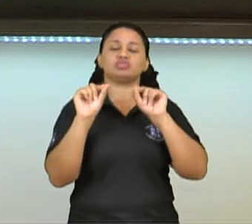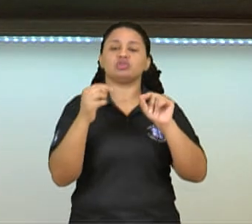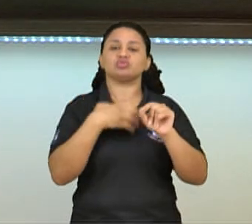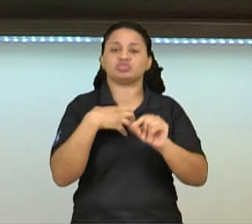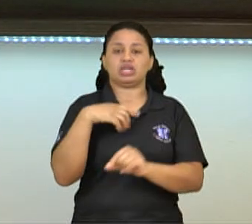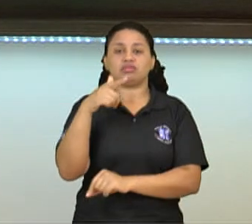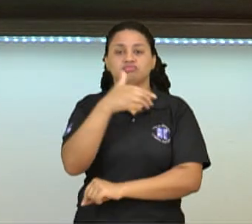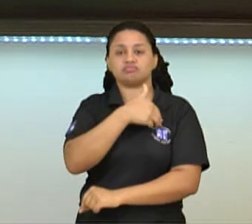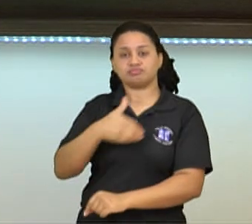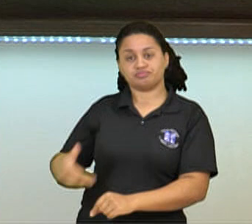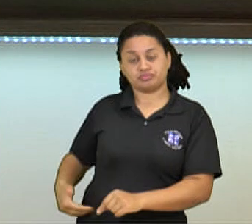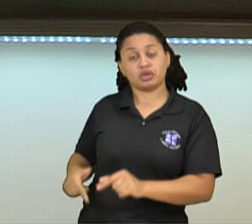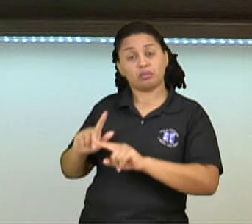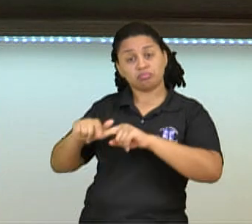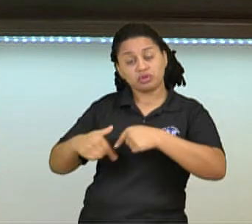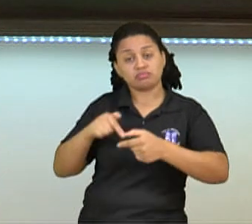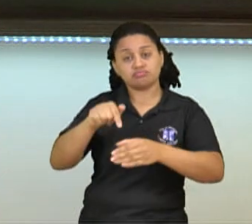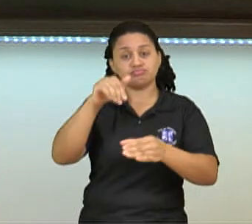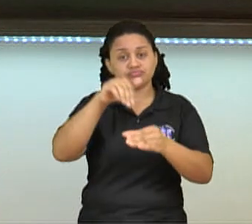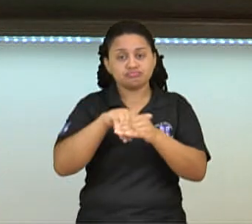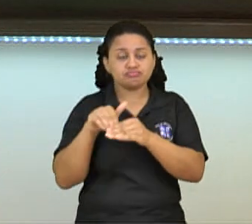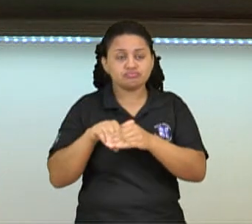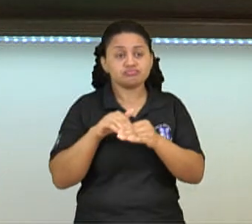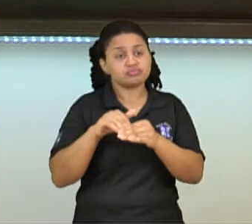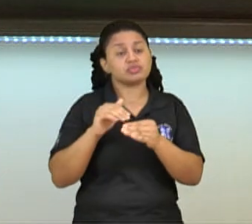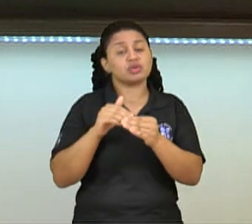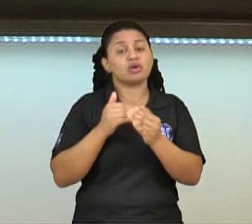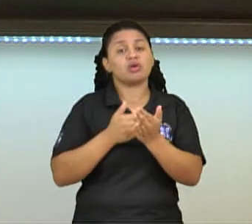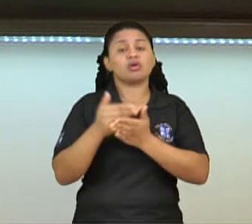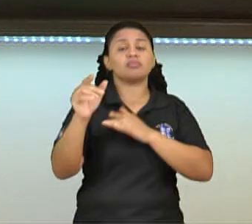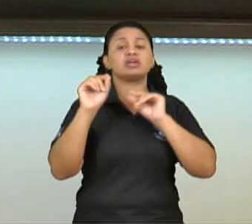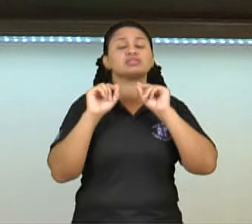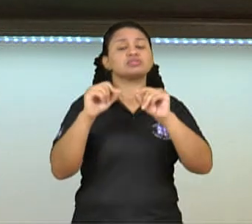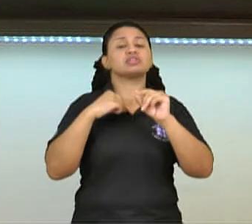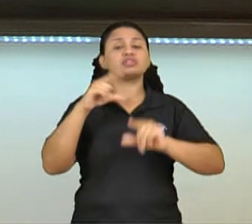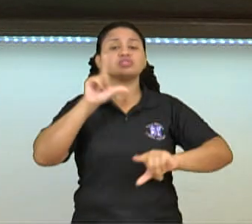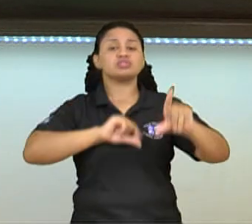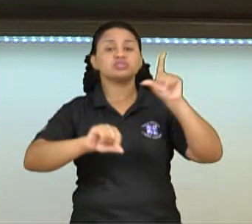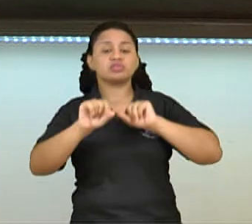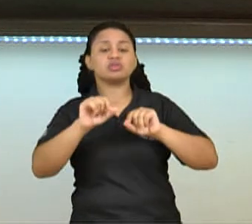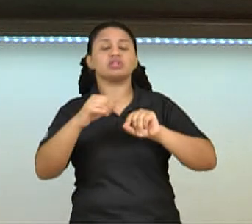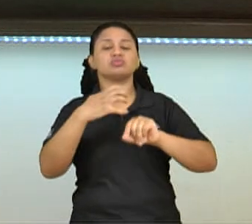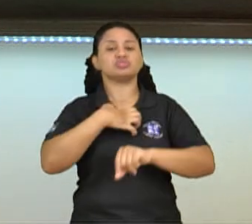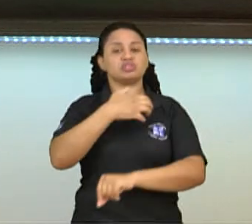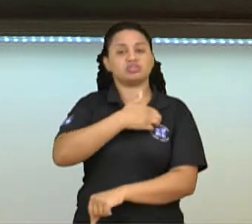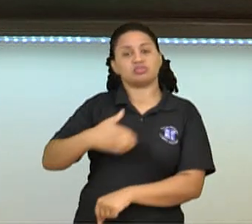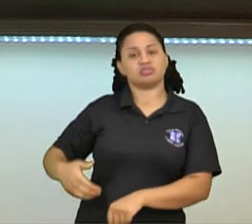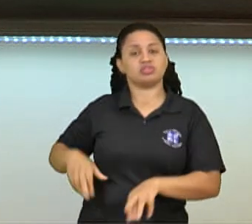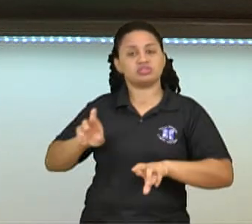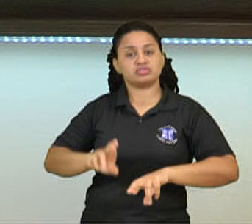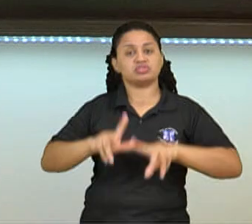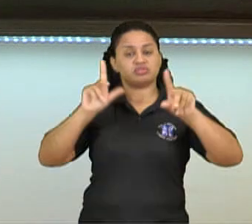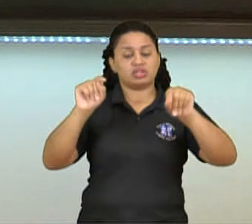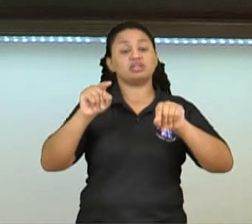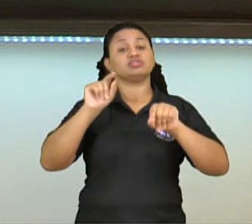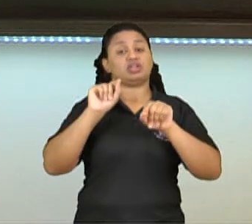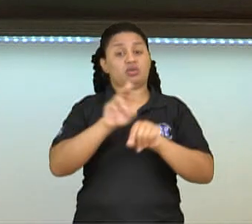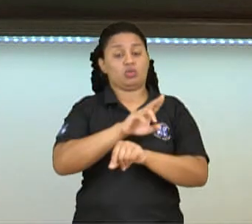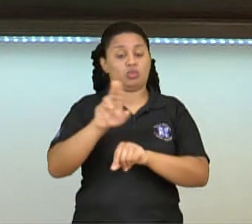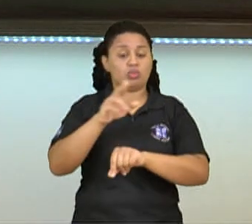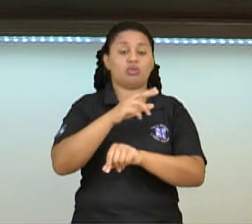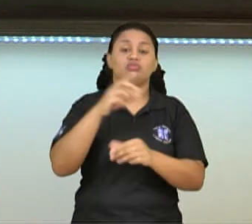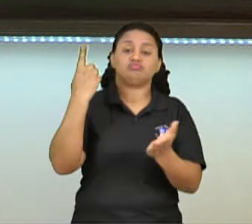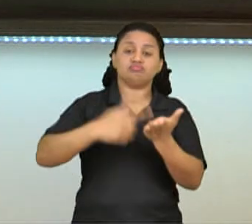e a partir dessas eleições, então, eles vão acabar optando por esse novo modelo de governo chamado Convenção Nacional.